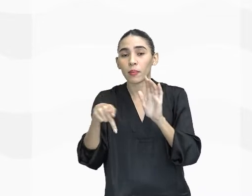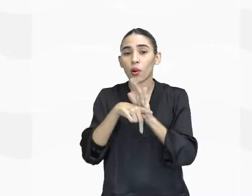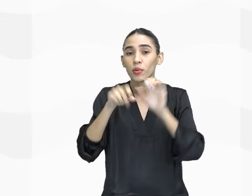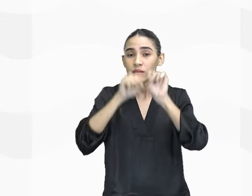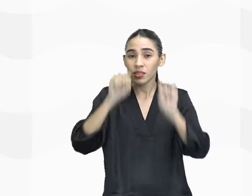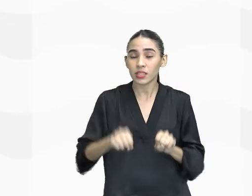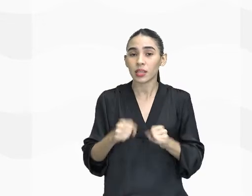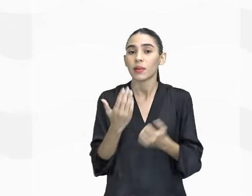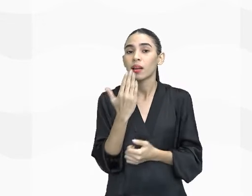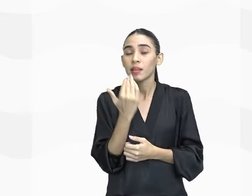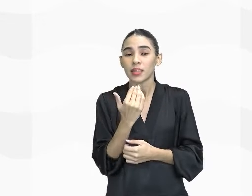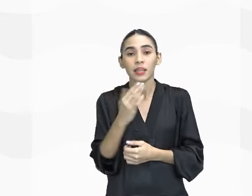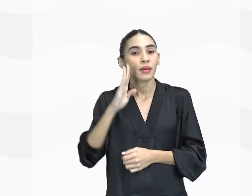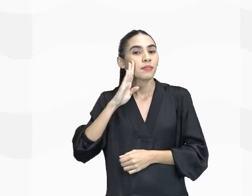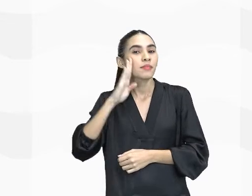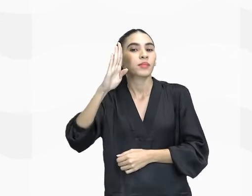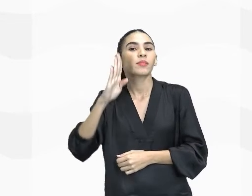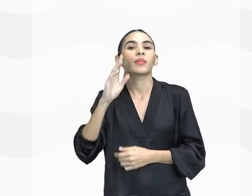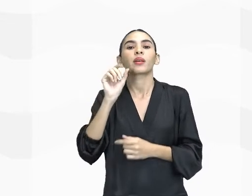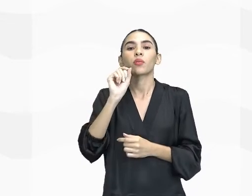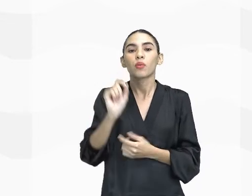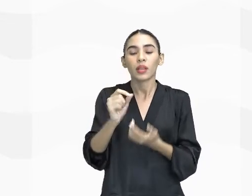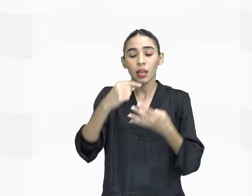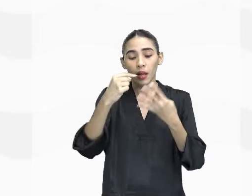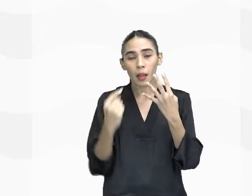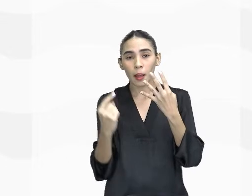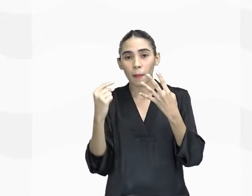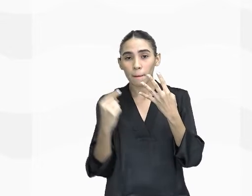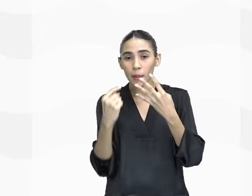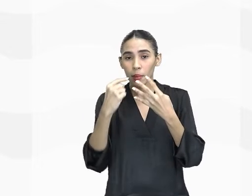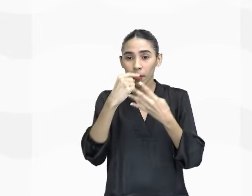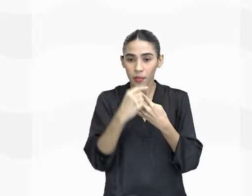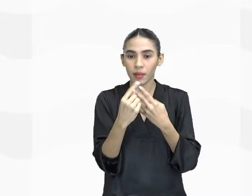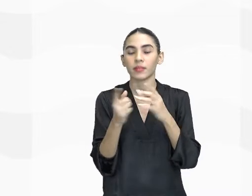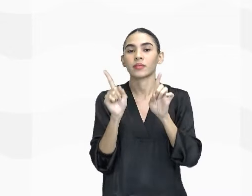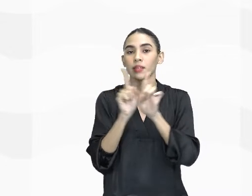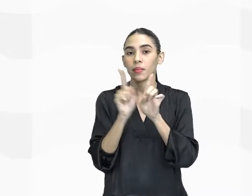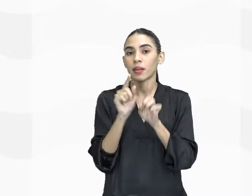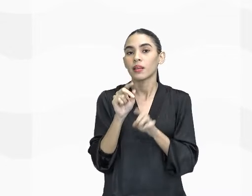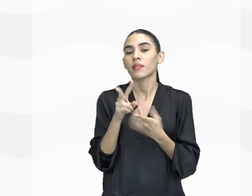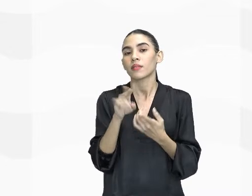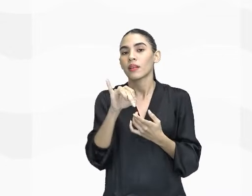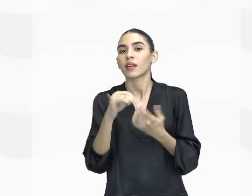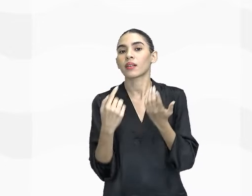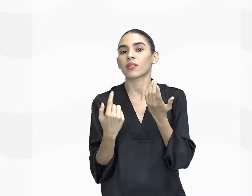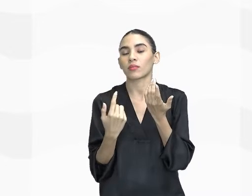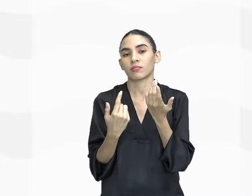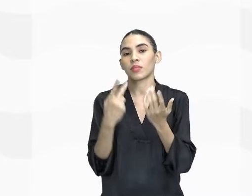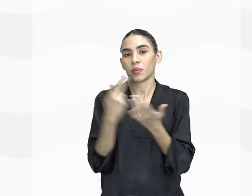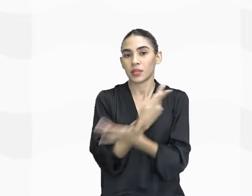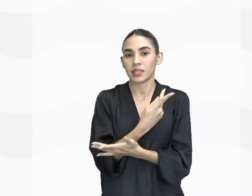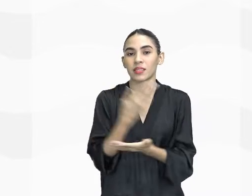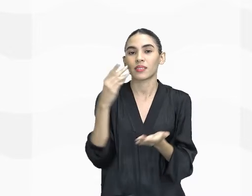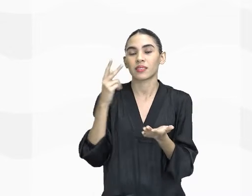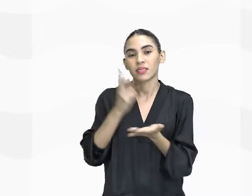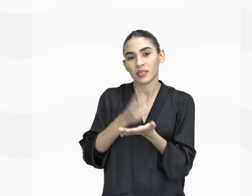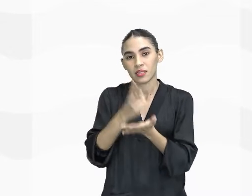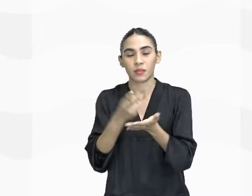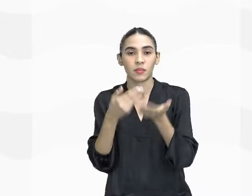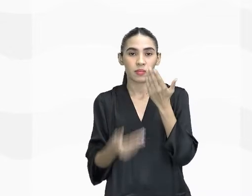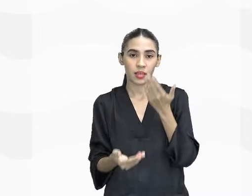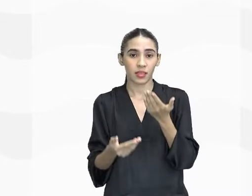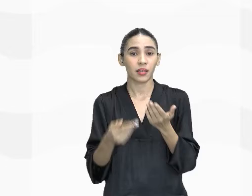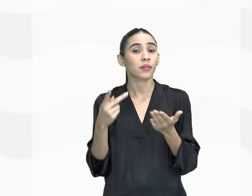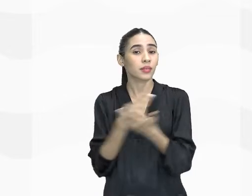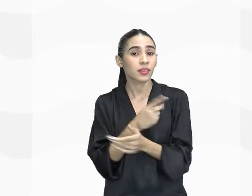Principalmente porque os meios de subsistência, as rendas rurais, elas, acontecendo essa perda, né, obviamente nós